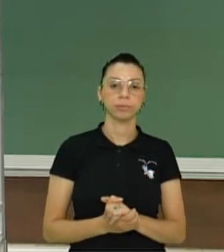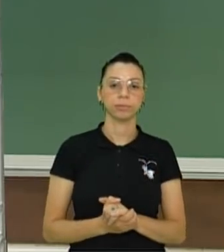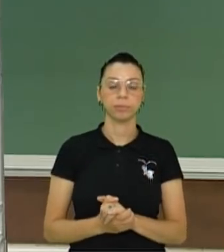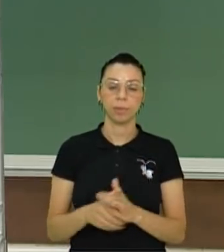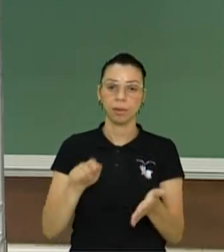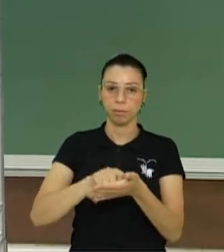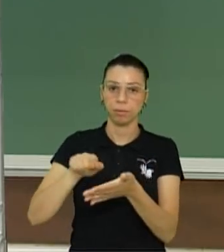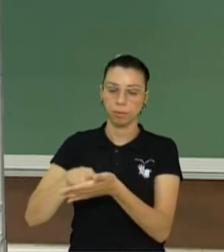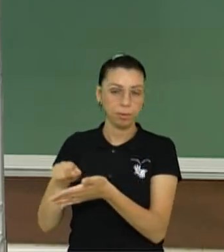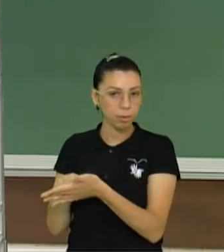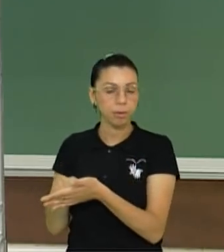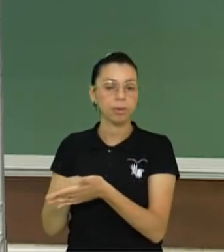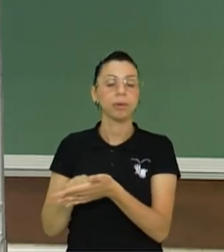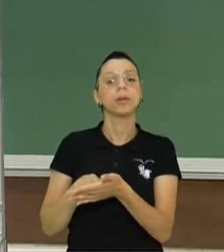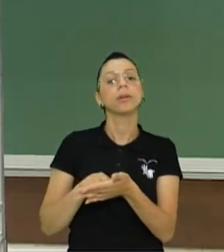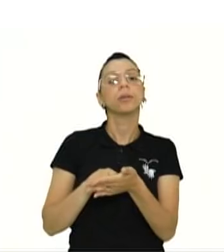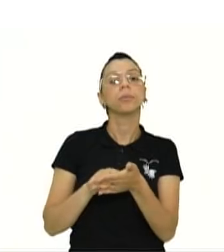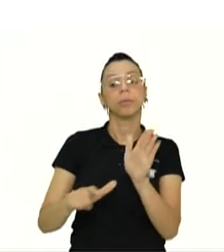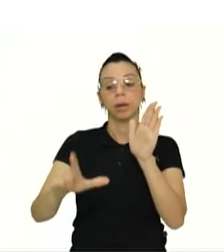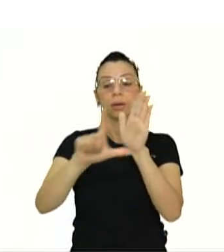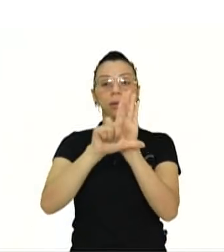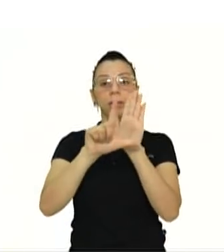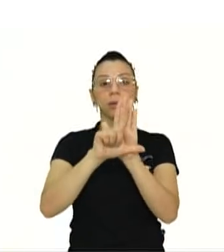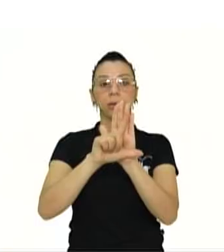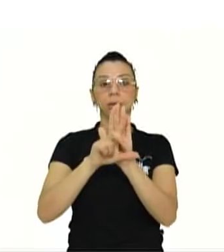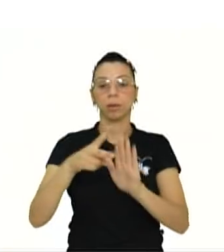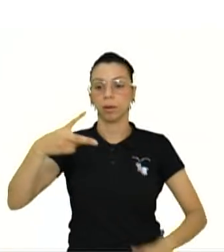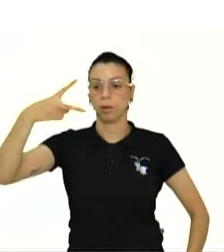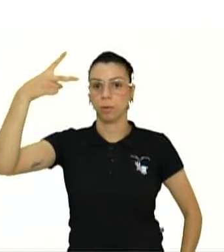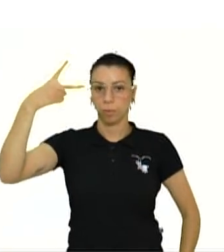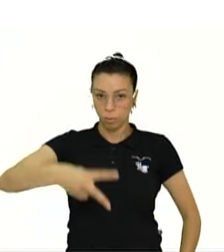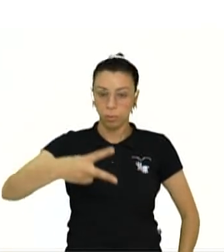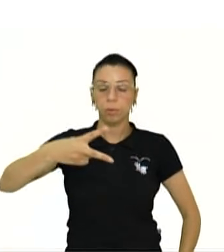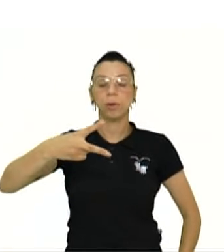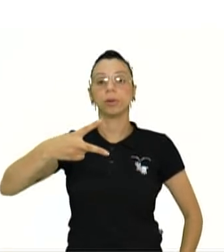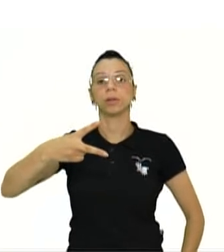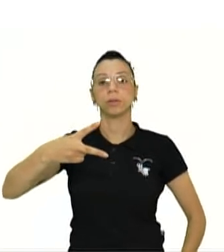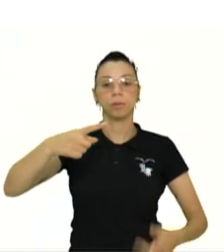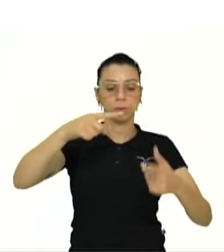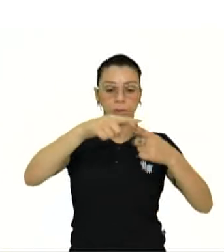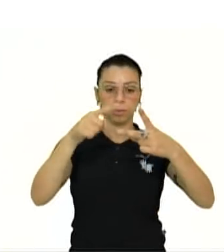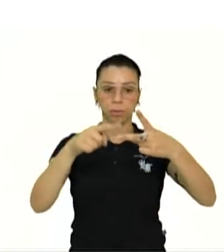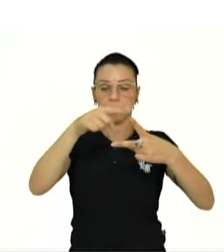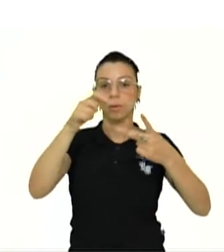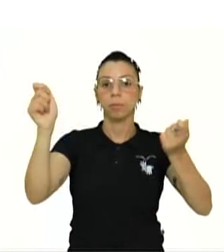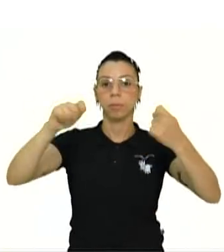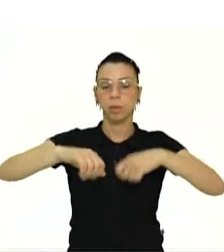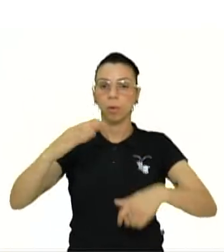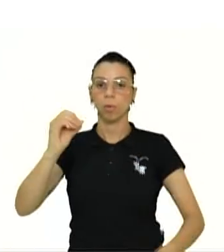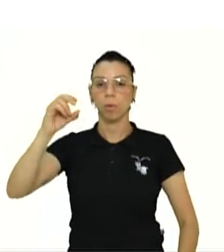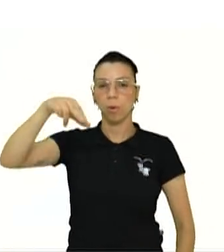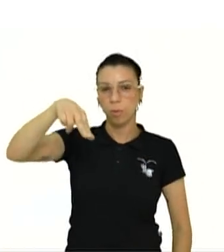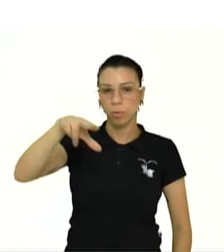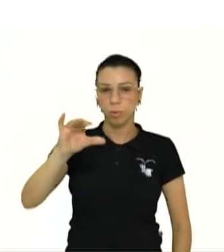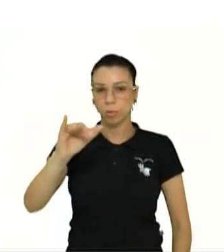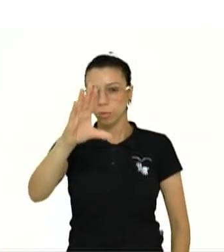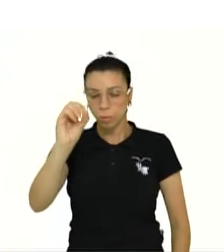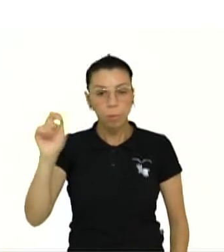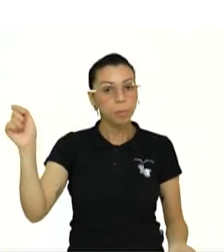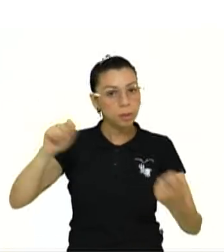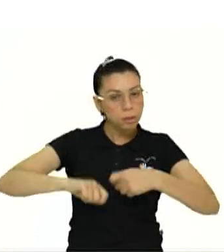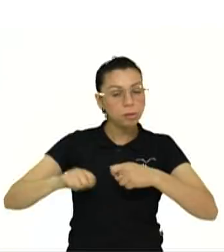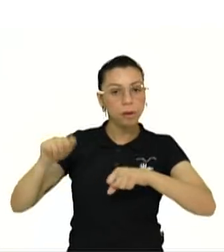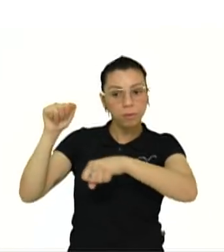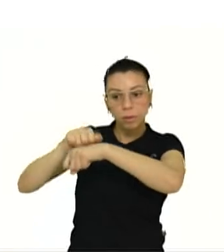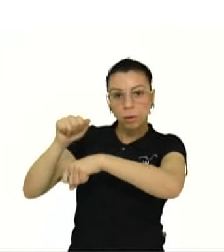que escreveu em seu livro, uma lei que determinava que 2 cônsules tinham que ser plebeu. Vocês lembram lá do tribuno, né?